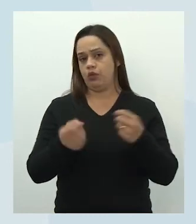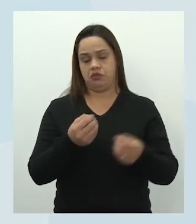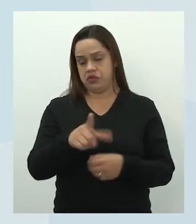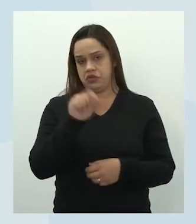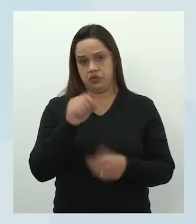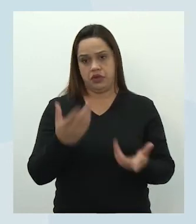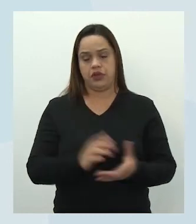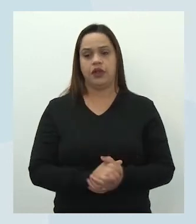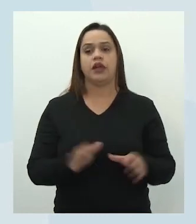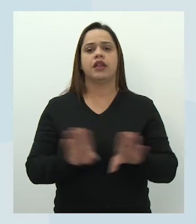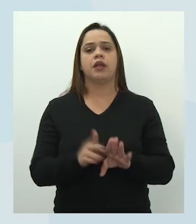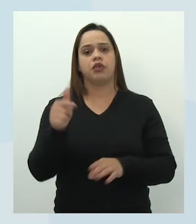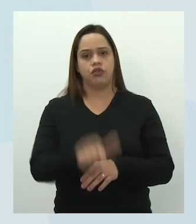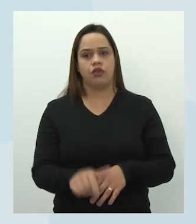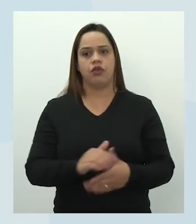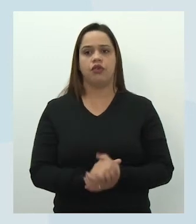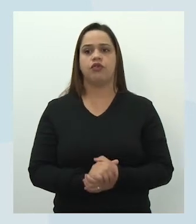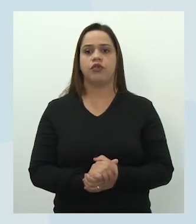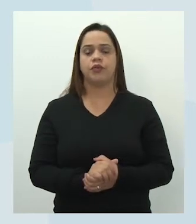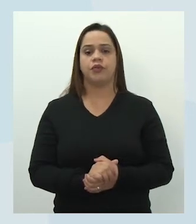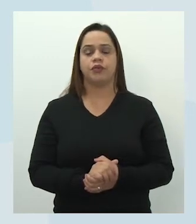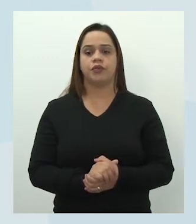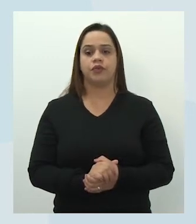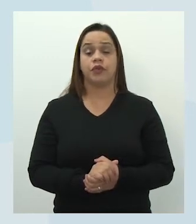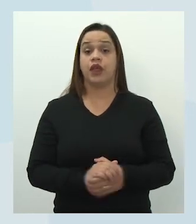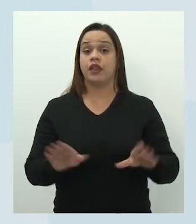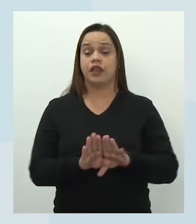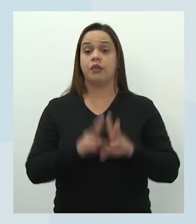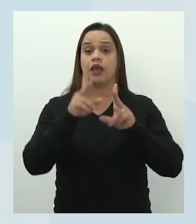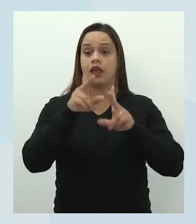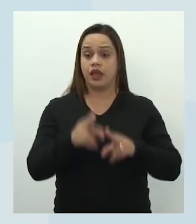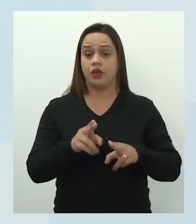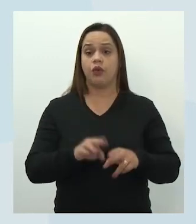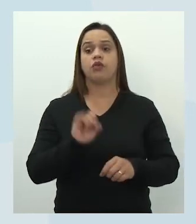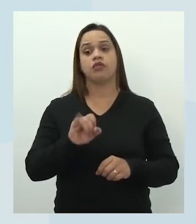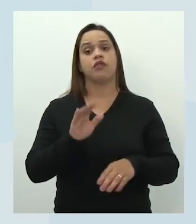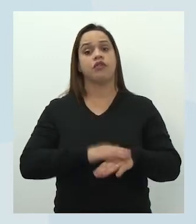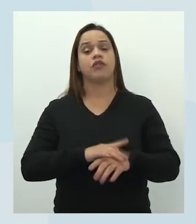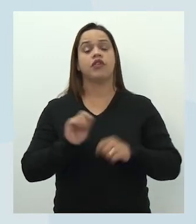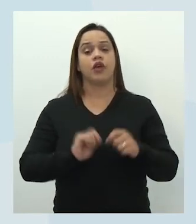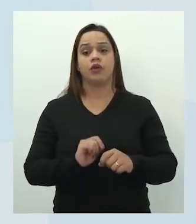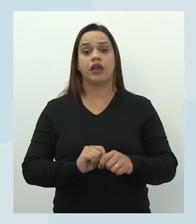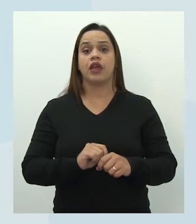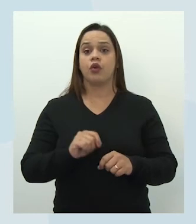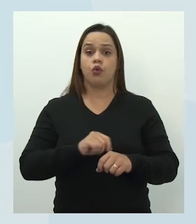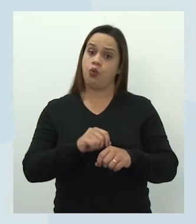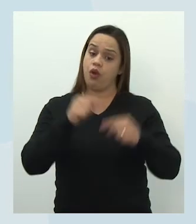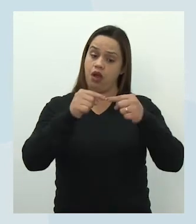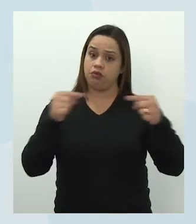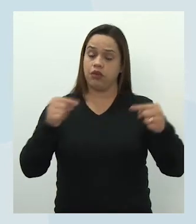mesmo, aperta para mim mais uma vez. E o mesmo acontece com as linhas roxas na